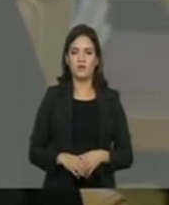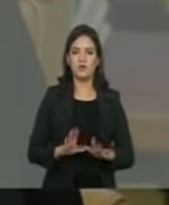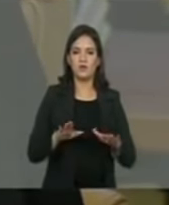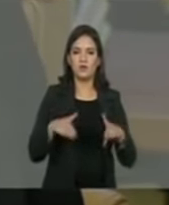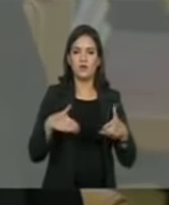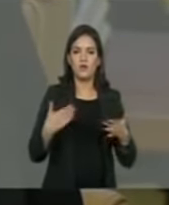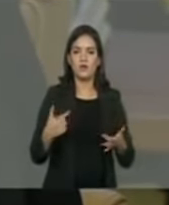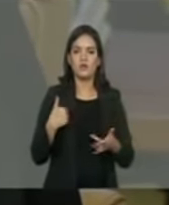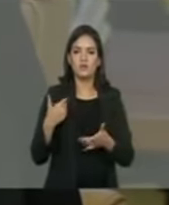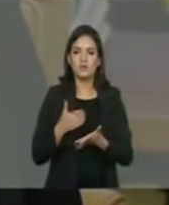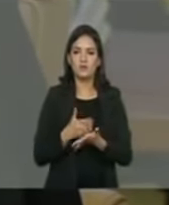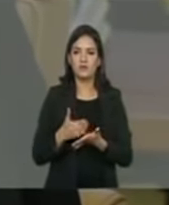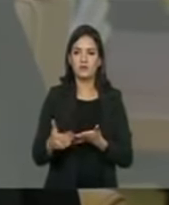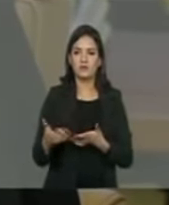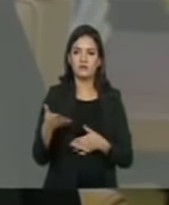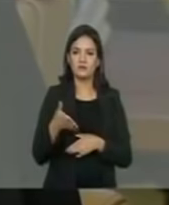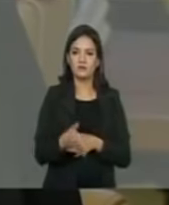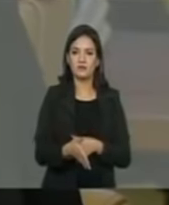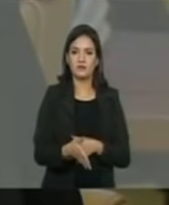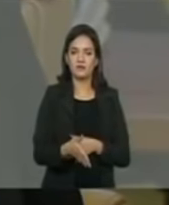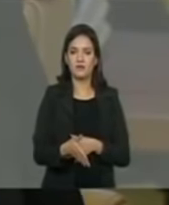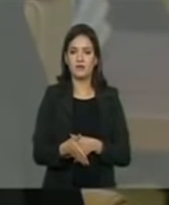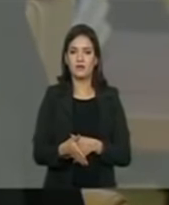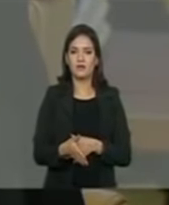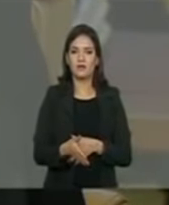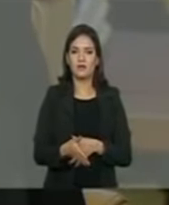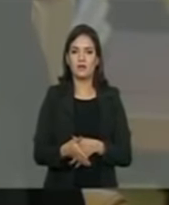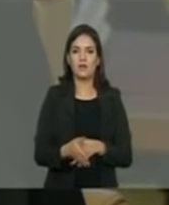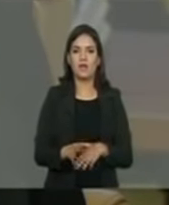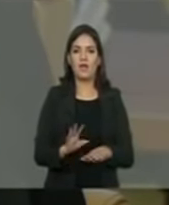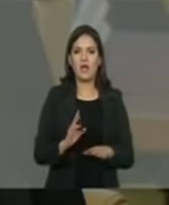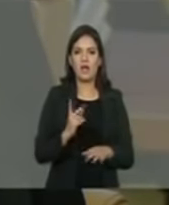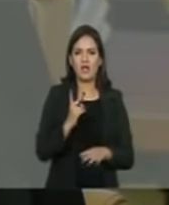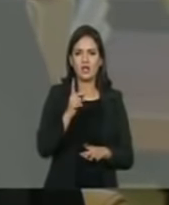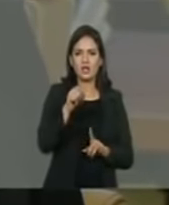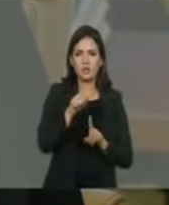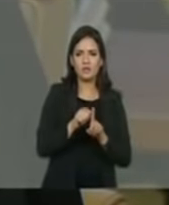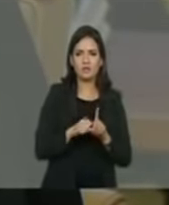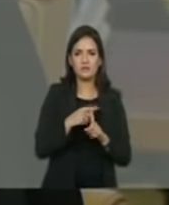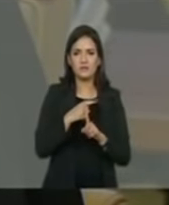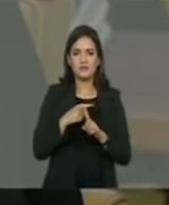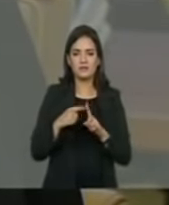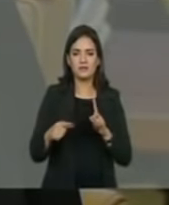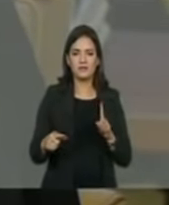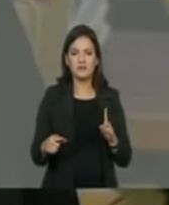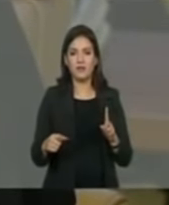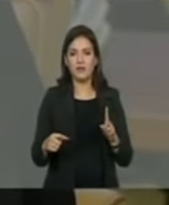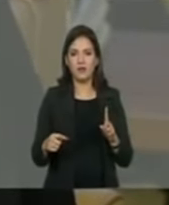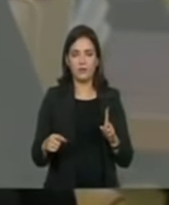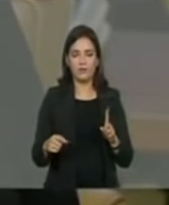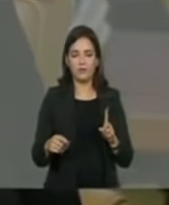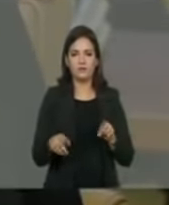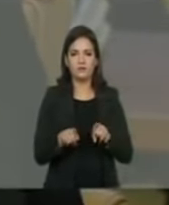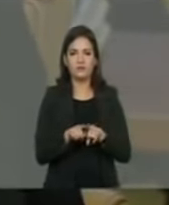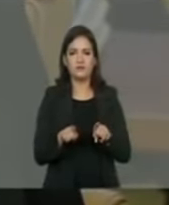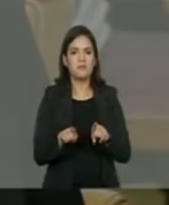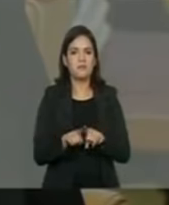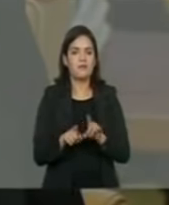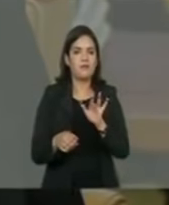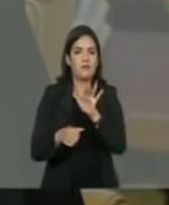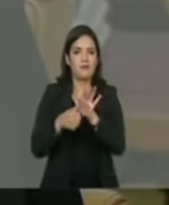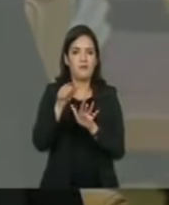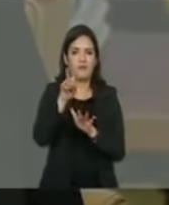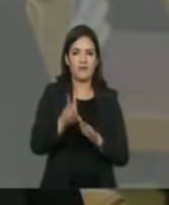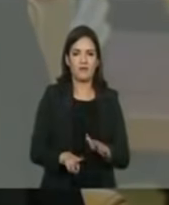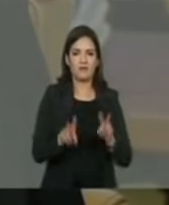na verdade após dois meses e meio depois de minha posse na corte me deparei pela primeira vez com esse tema